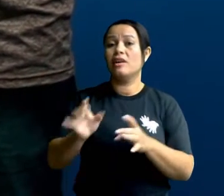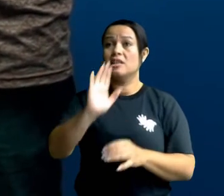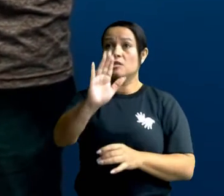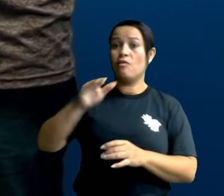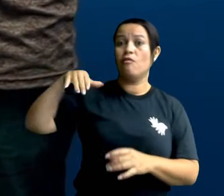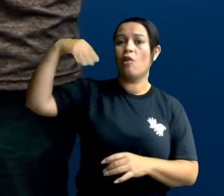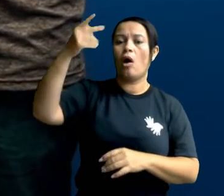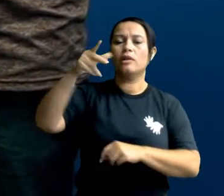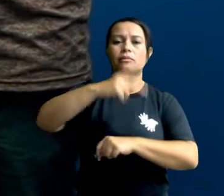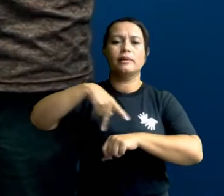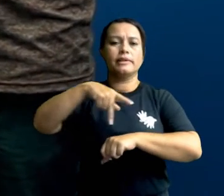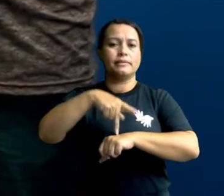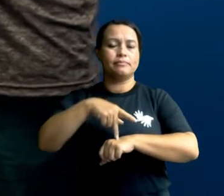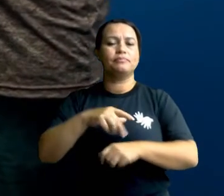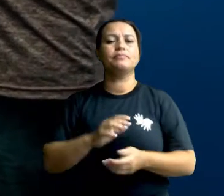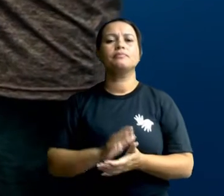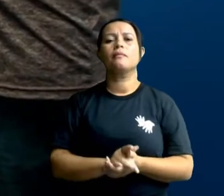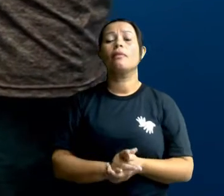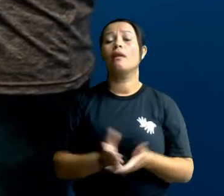internacional.